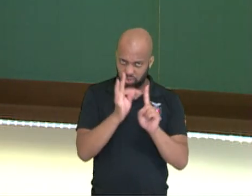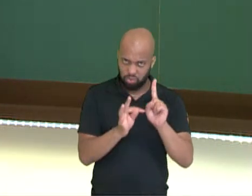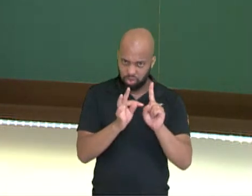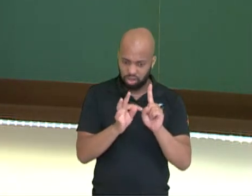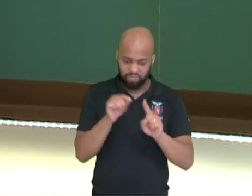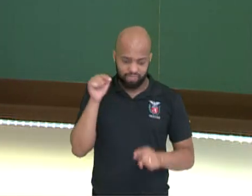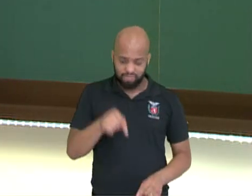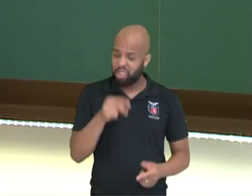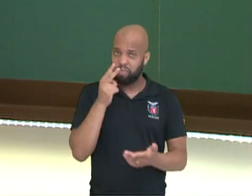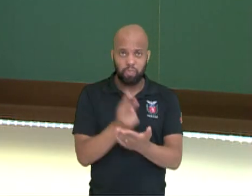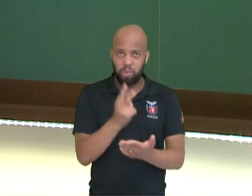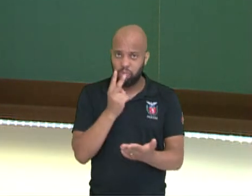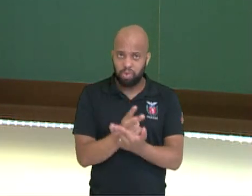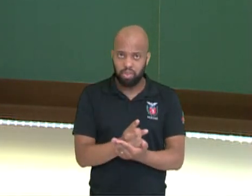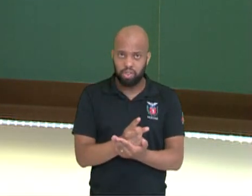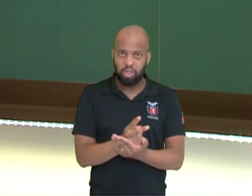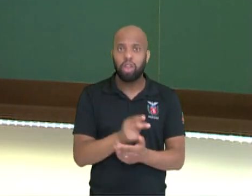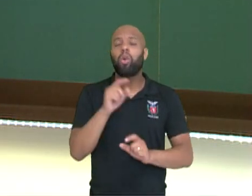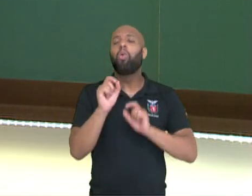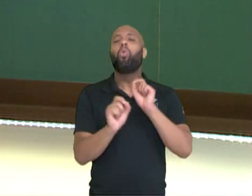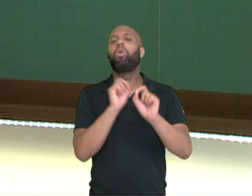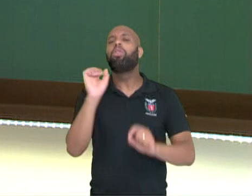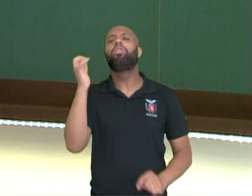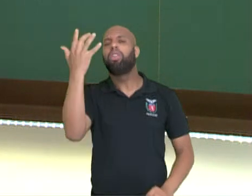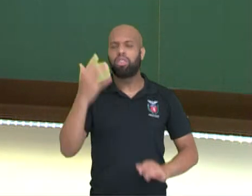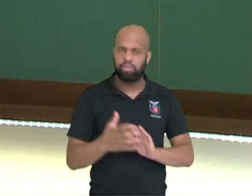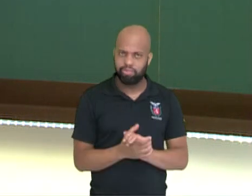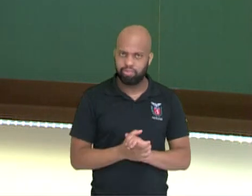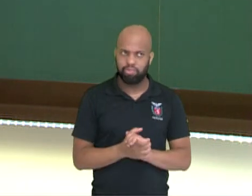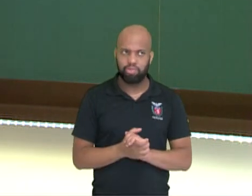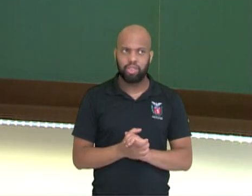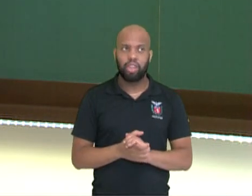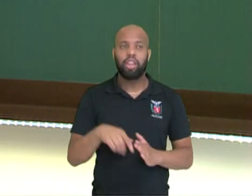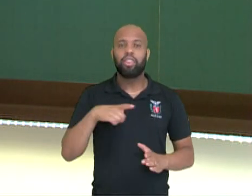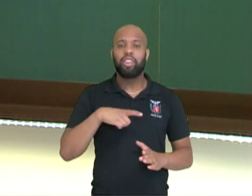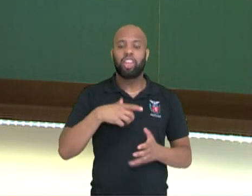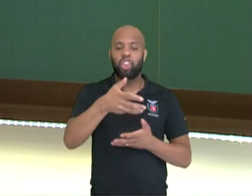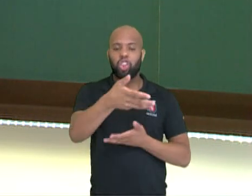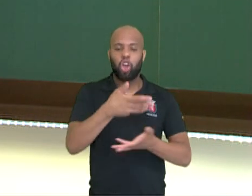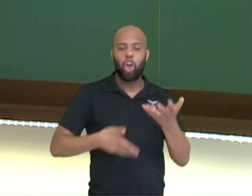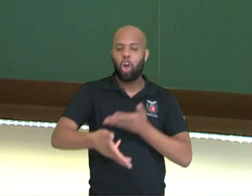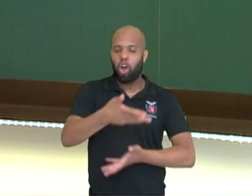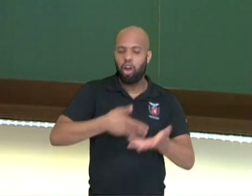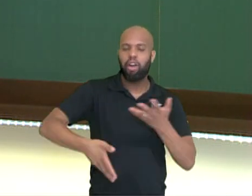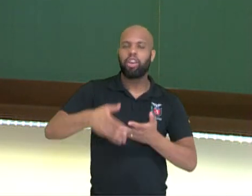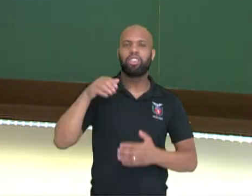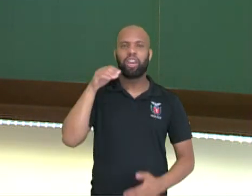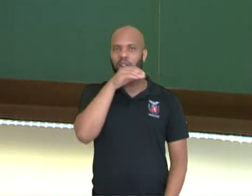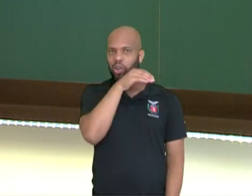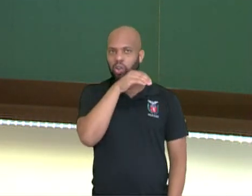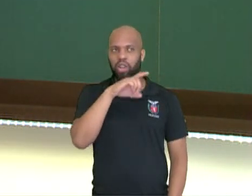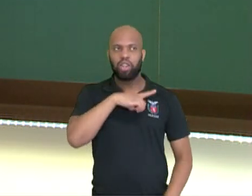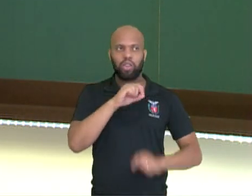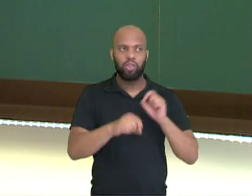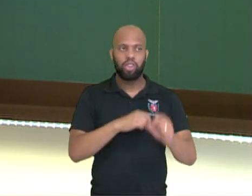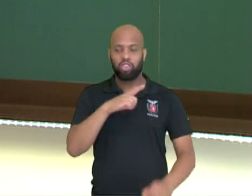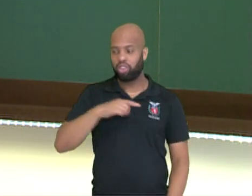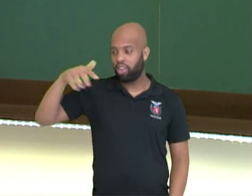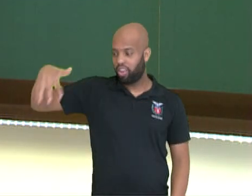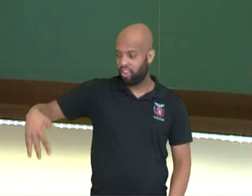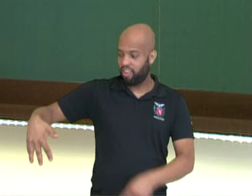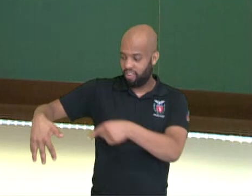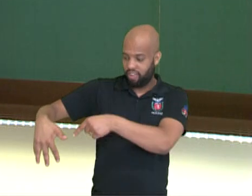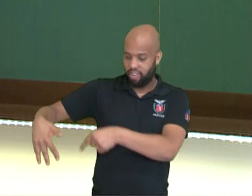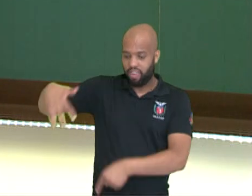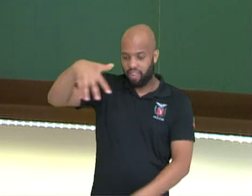igual para os dois casos. Ocorre que há mais troca de calor entre a mão que estava na água fria e a